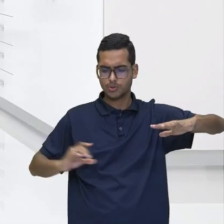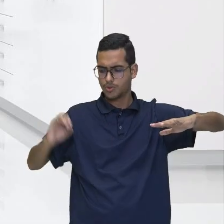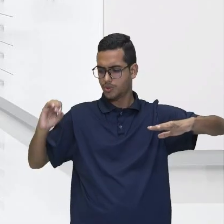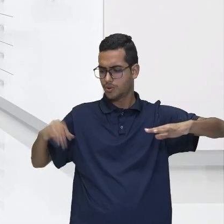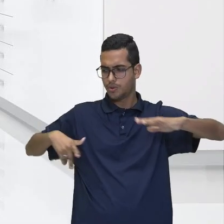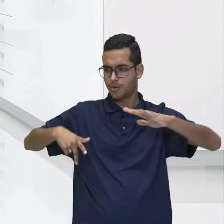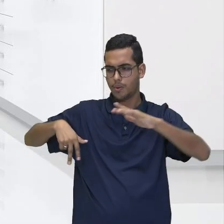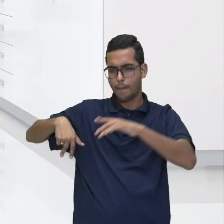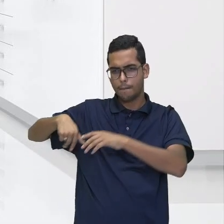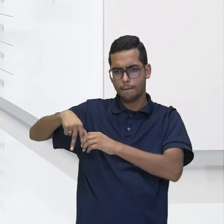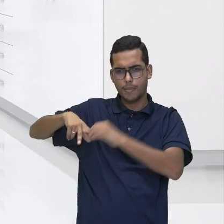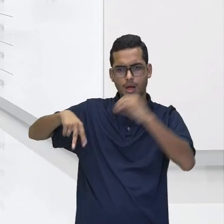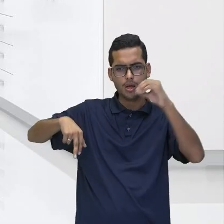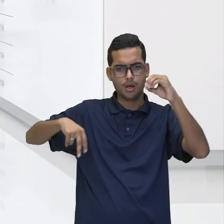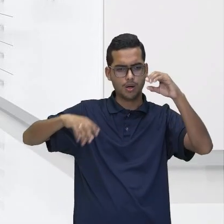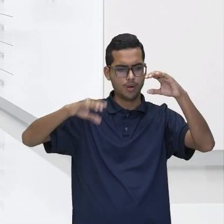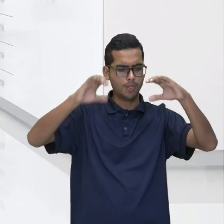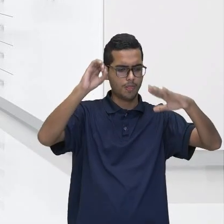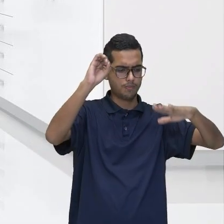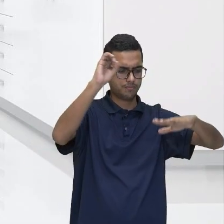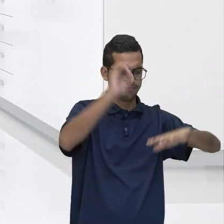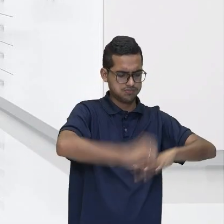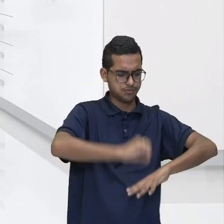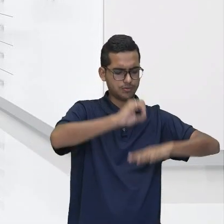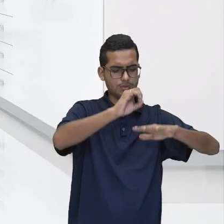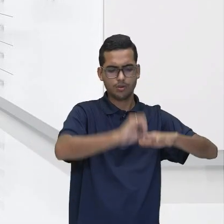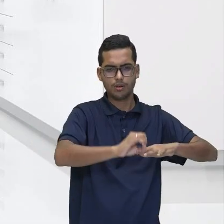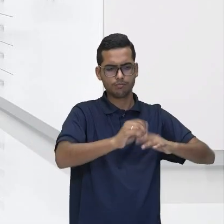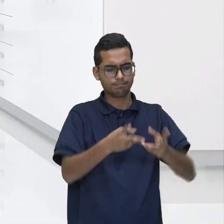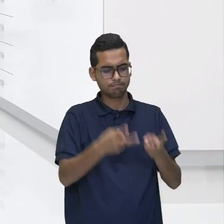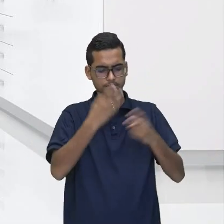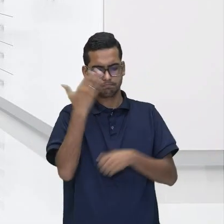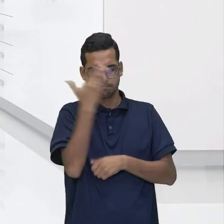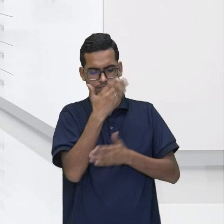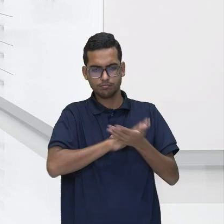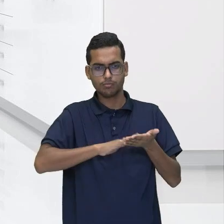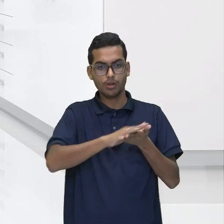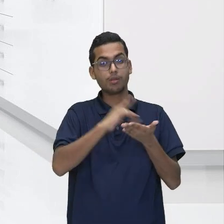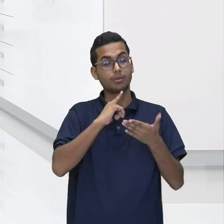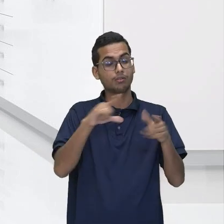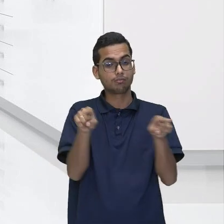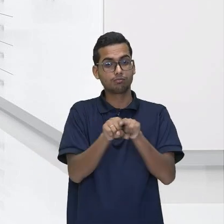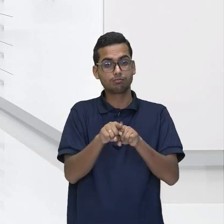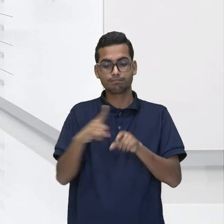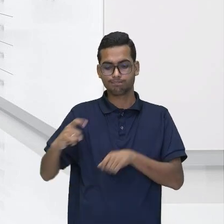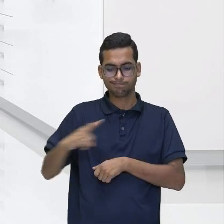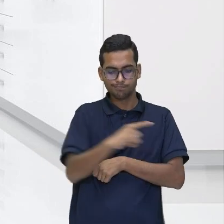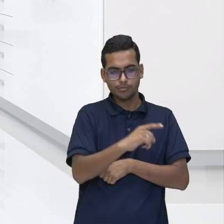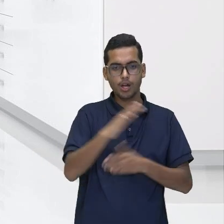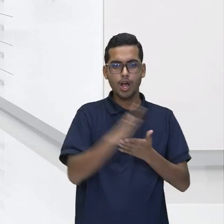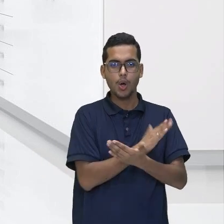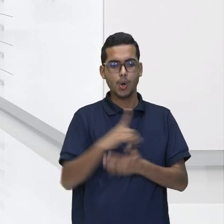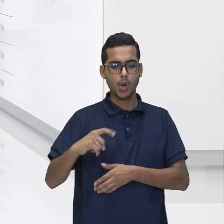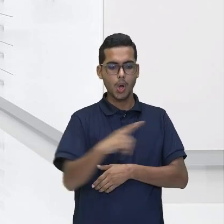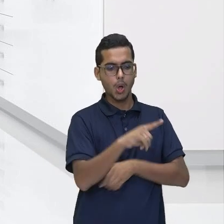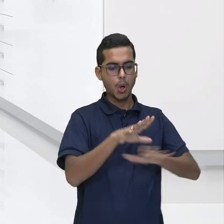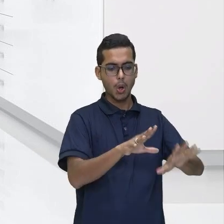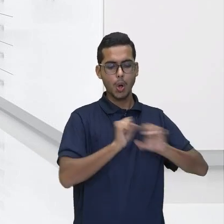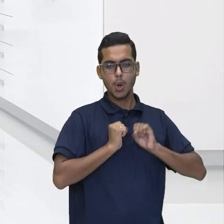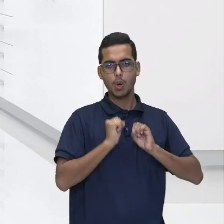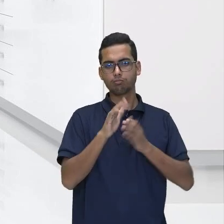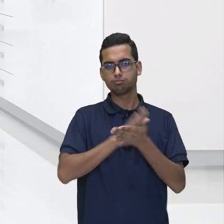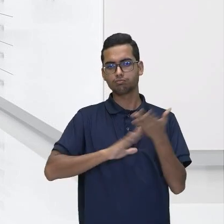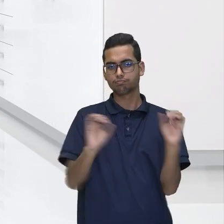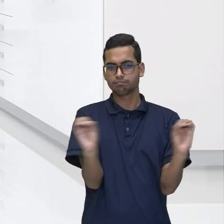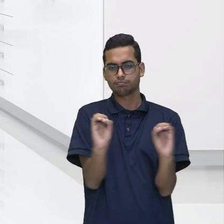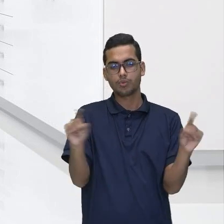está cheio de micro-organismos. Alguns micro-organismos podem não causar doenças, mas outros sim podem